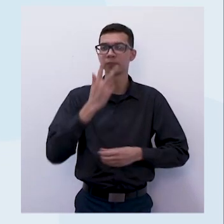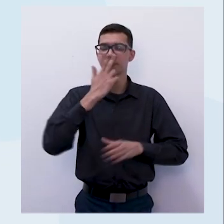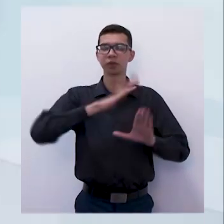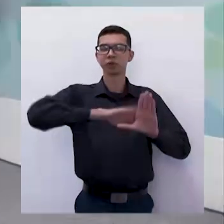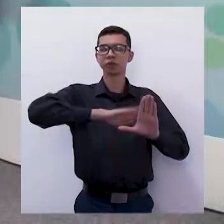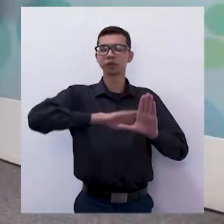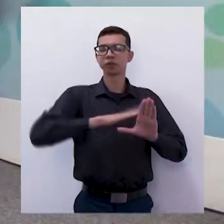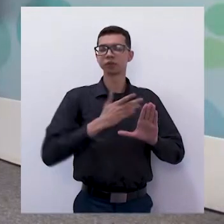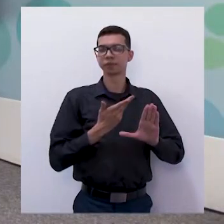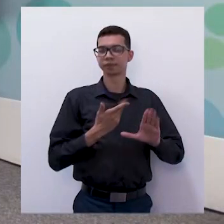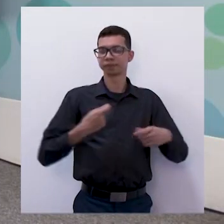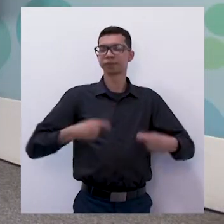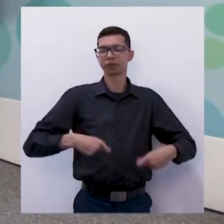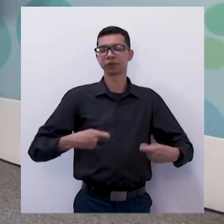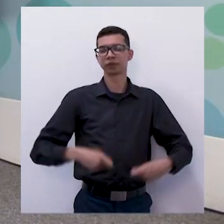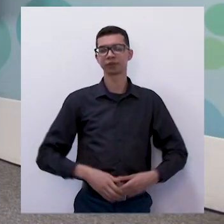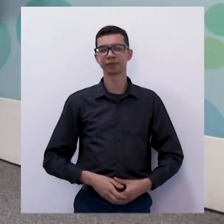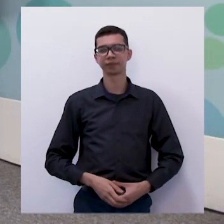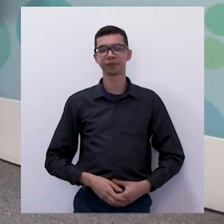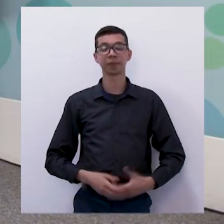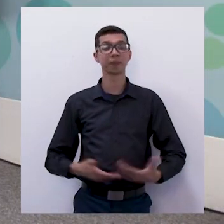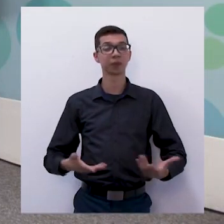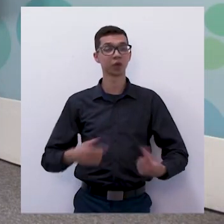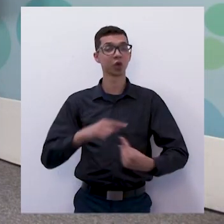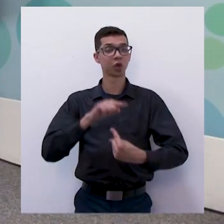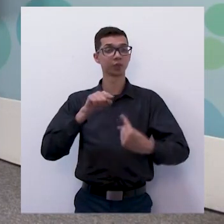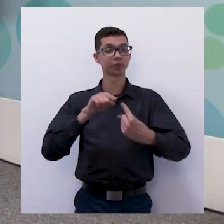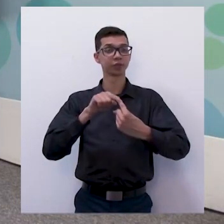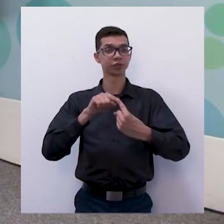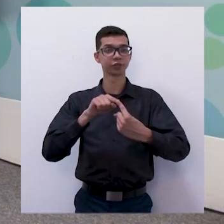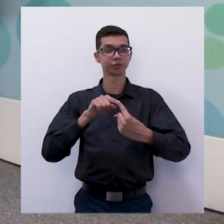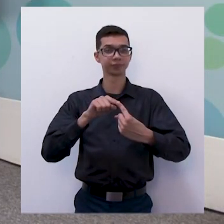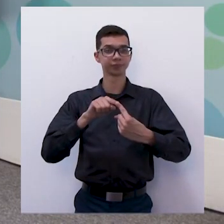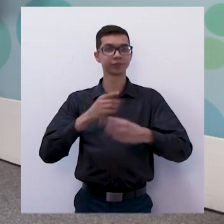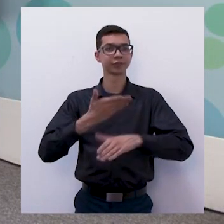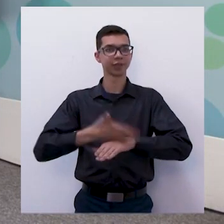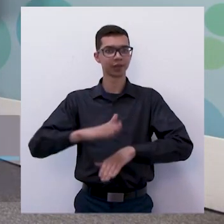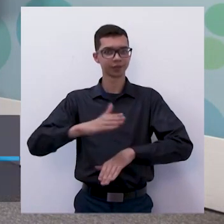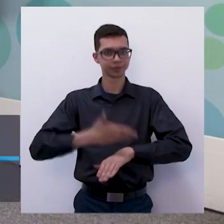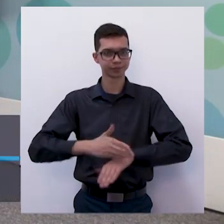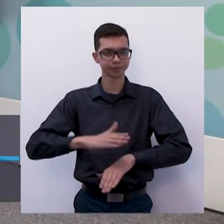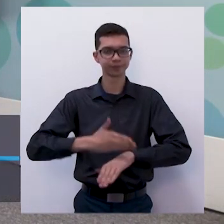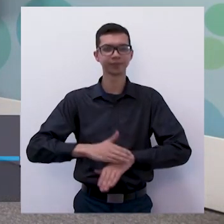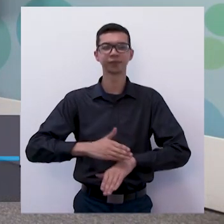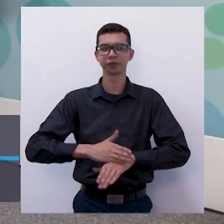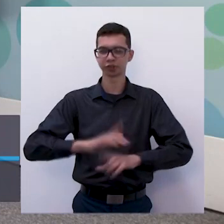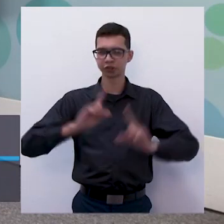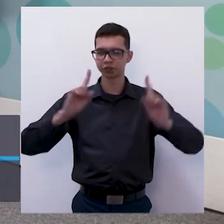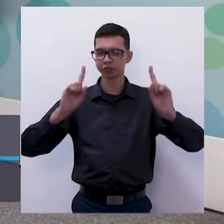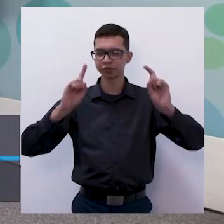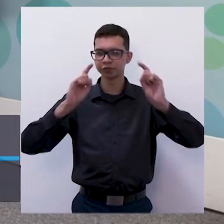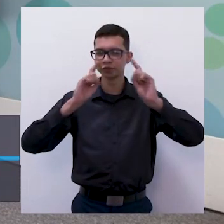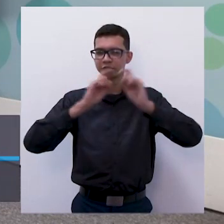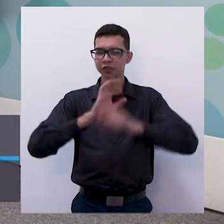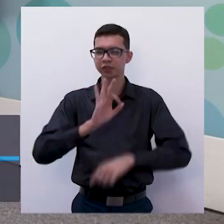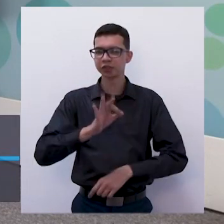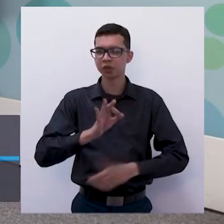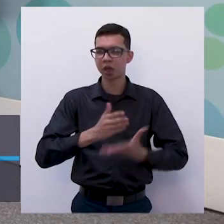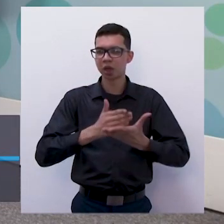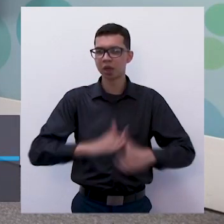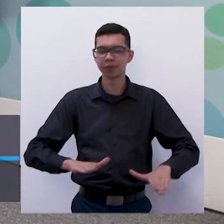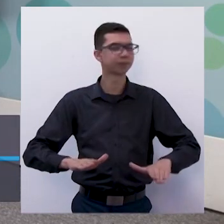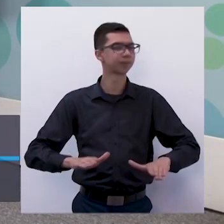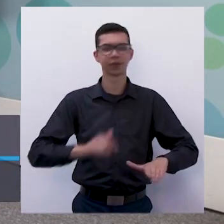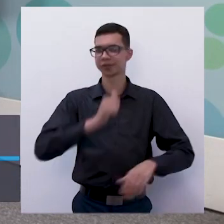sorrateira. Essa era o objetivo dessa etapa aí do treinamento. Difícil, né? Mas ainda não acabou,